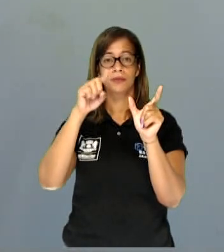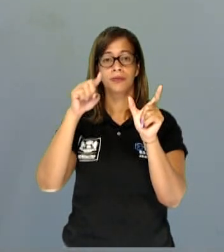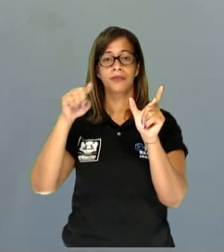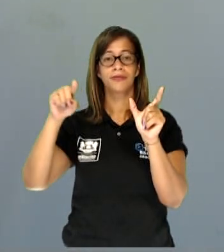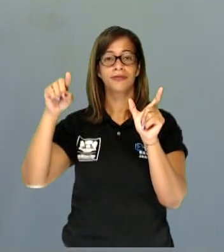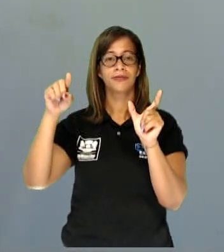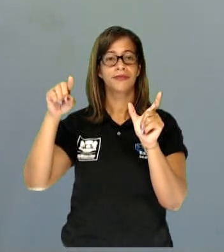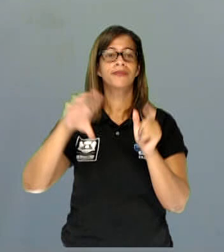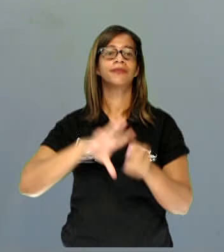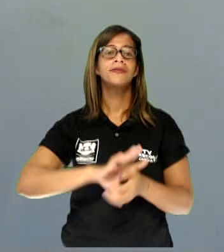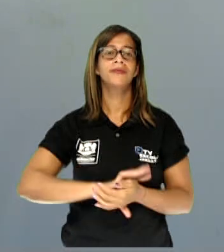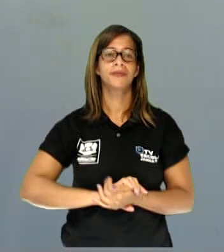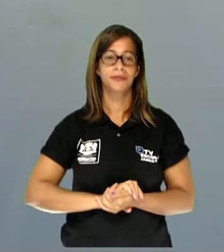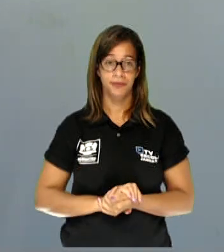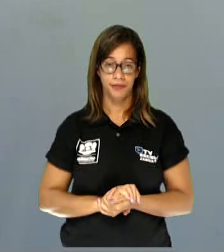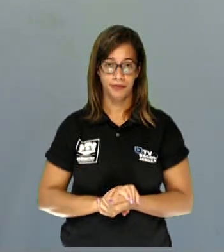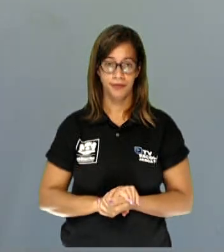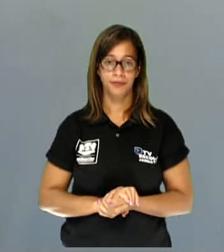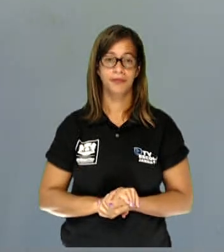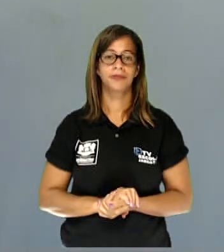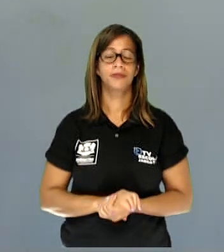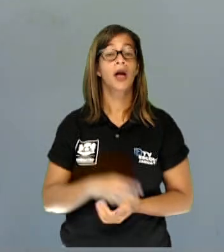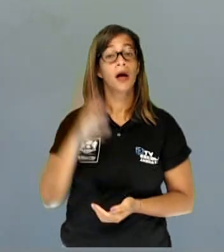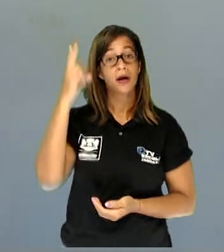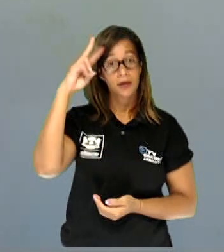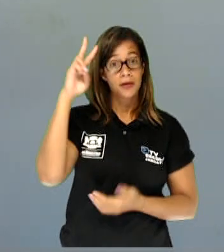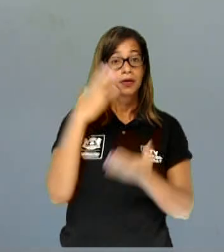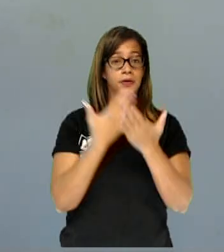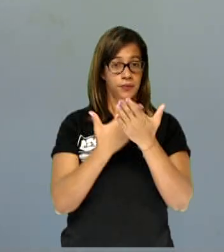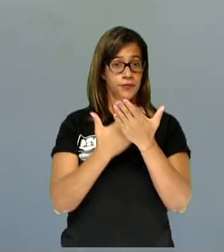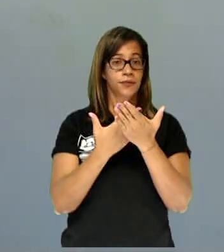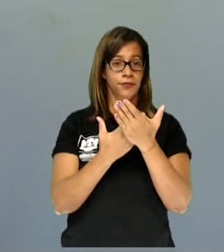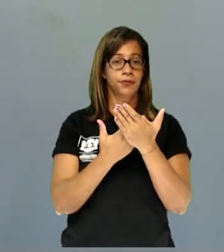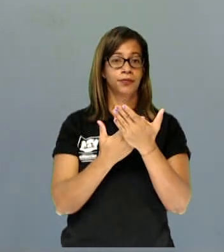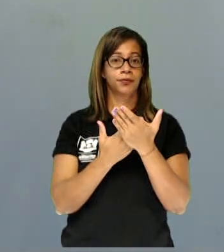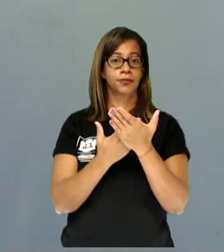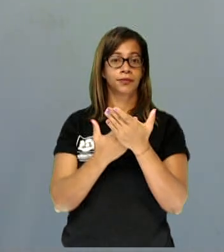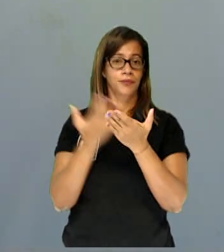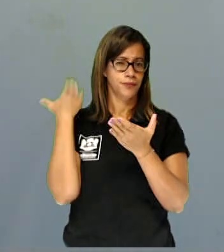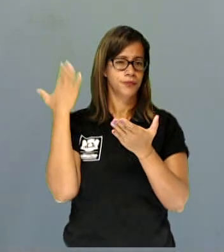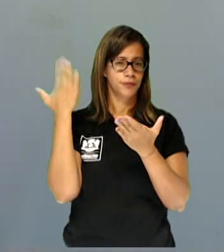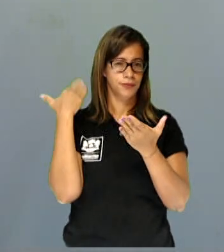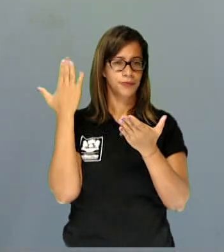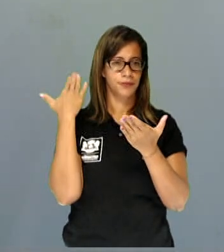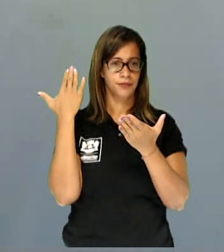M-A. Mão, mão. Lembra que a gente estudou na aula passada a palavra mão?